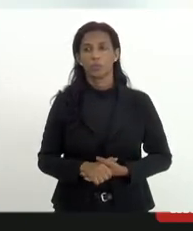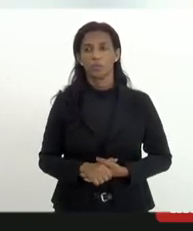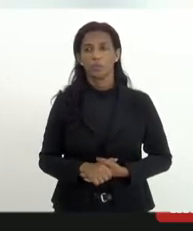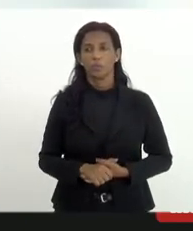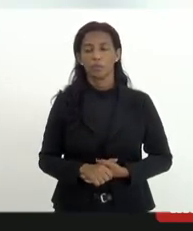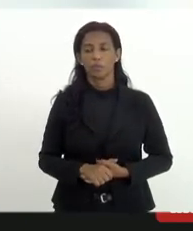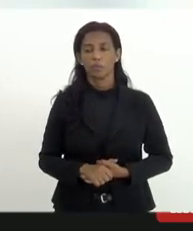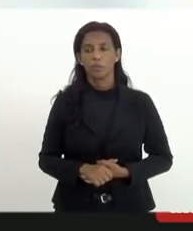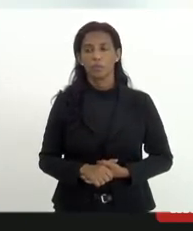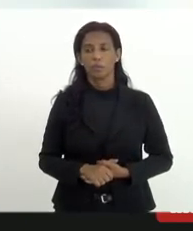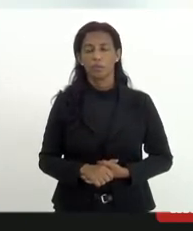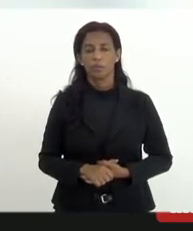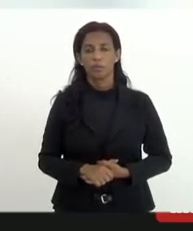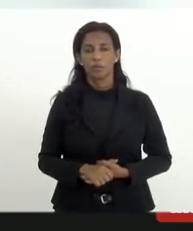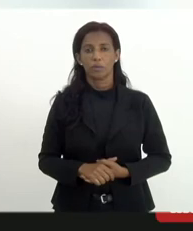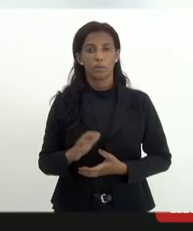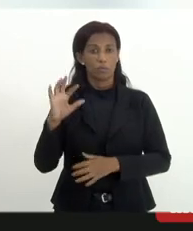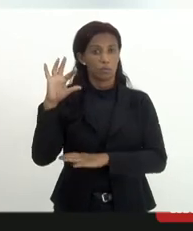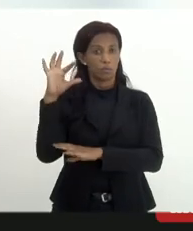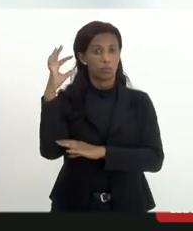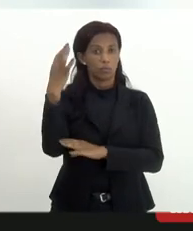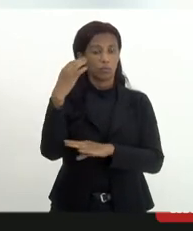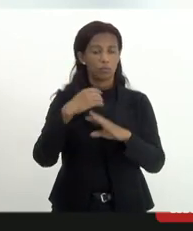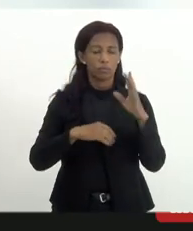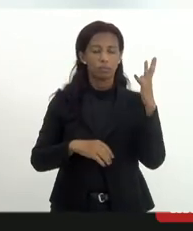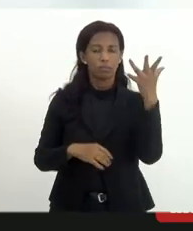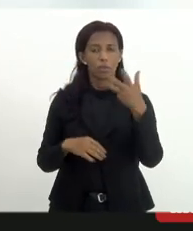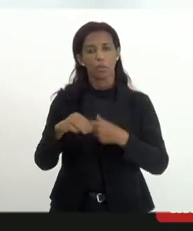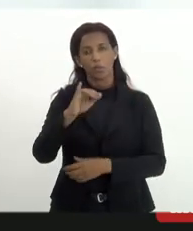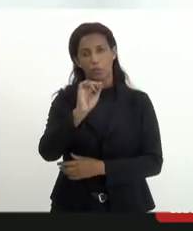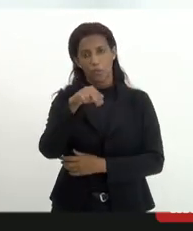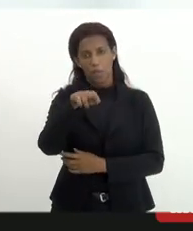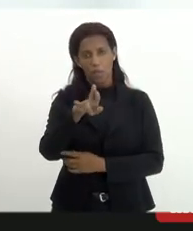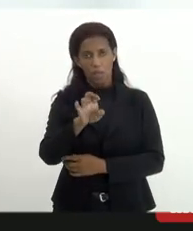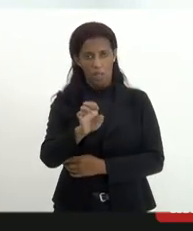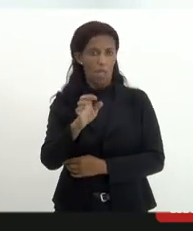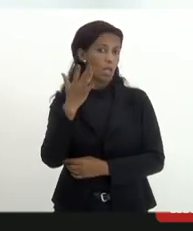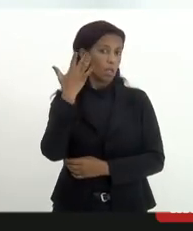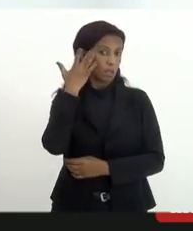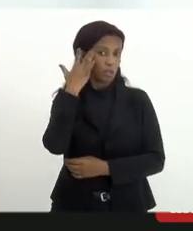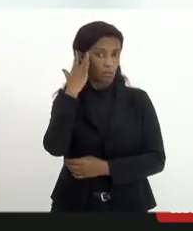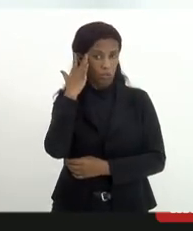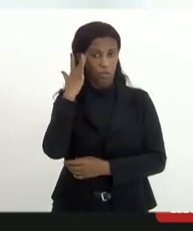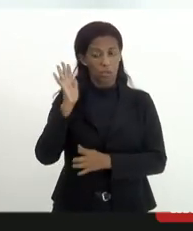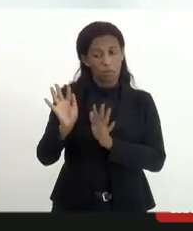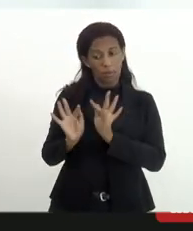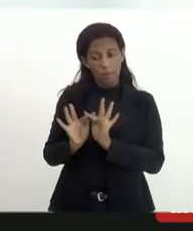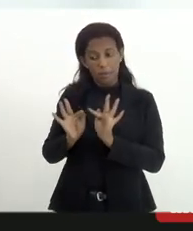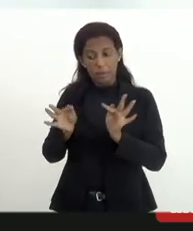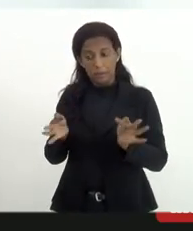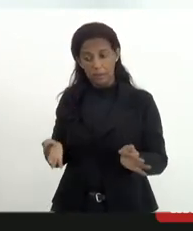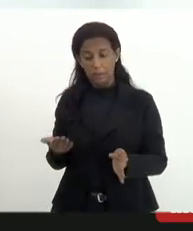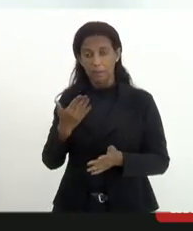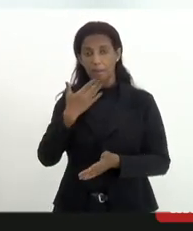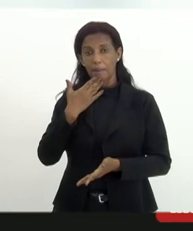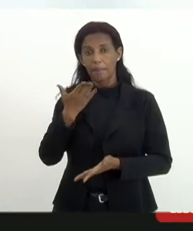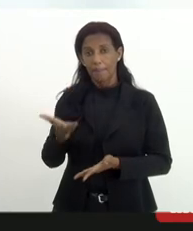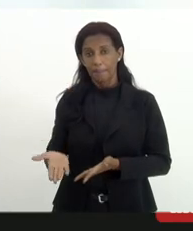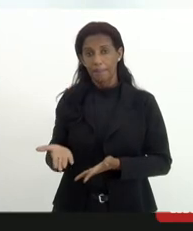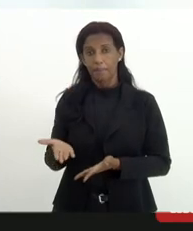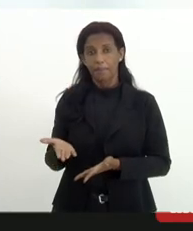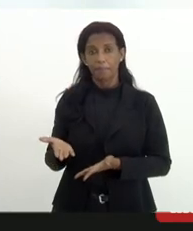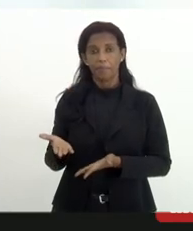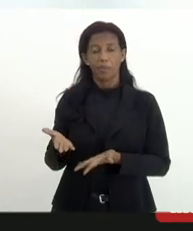do Instituto de Meio Ambiente, o nosso INEA. Então, eu achei mais simples requisitar a cópia